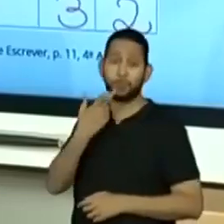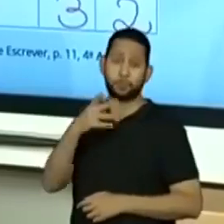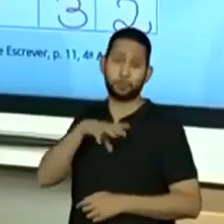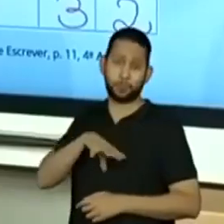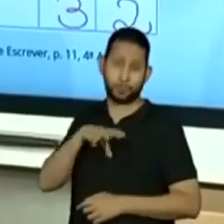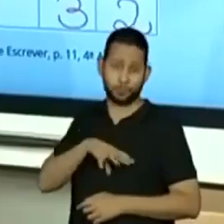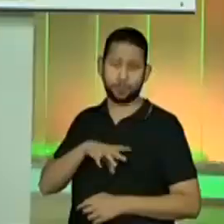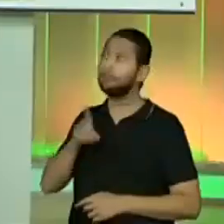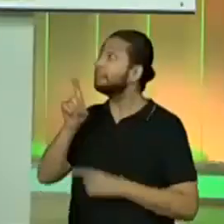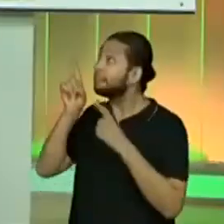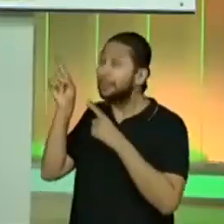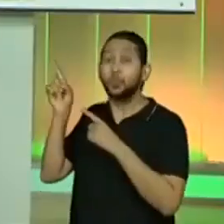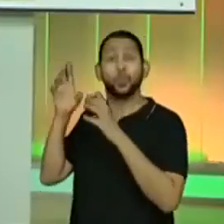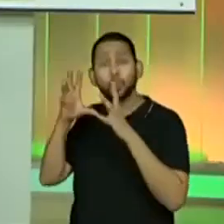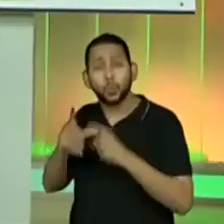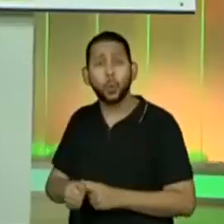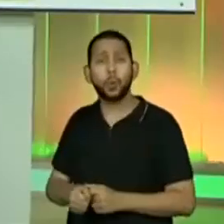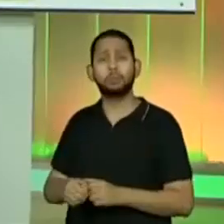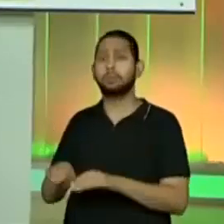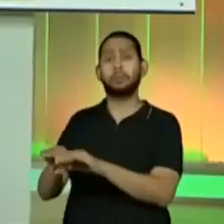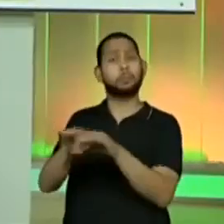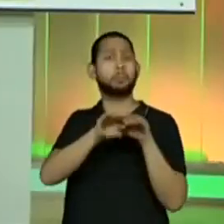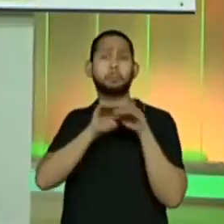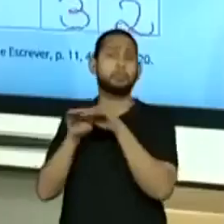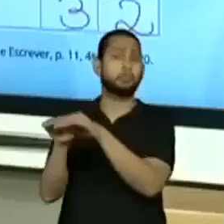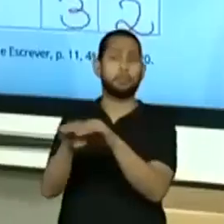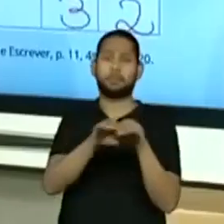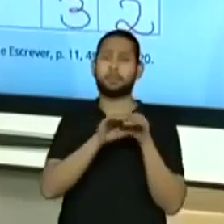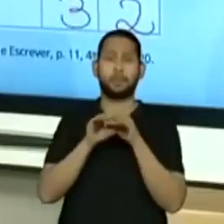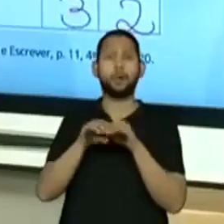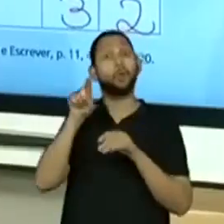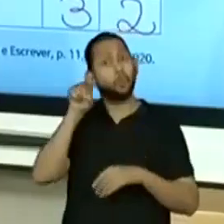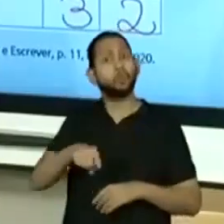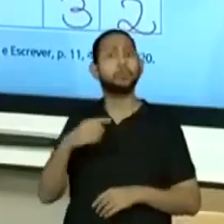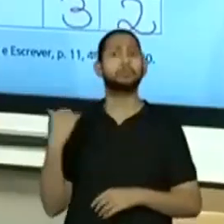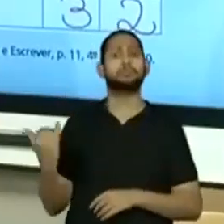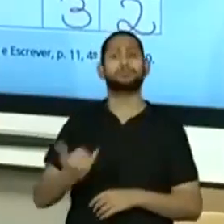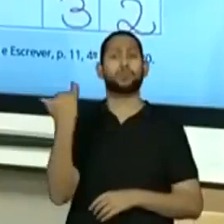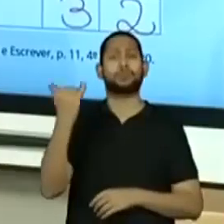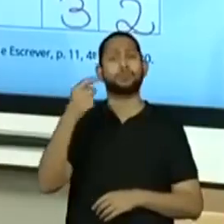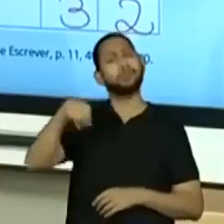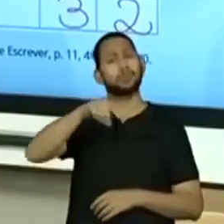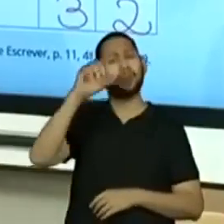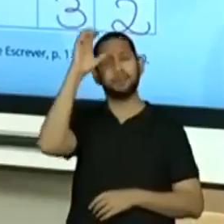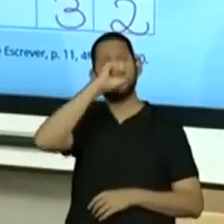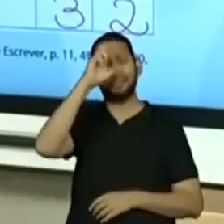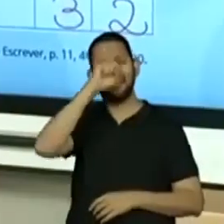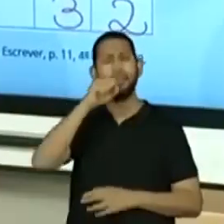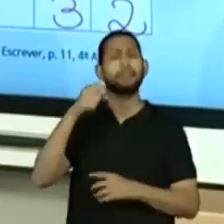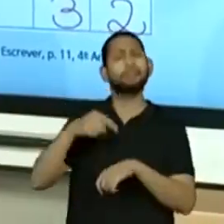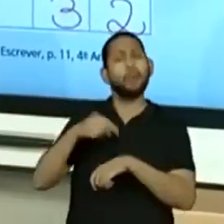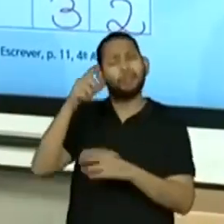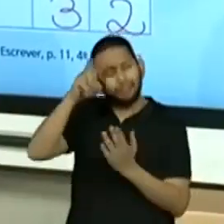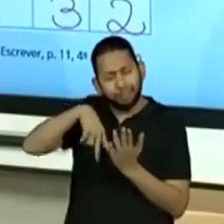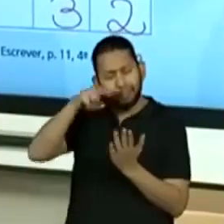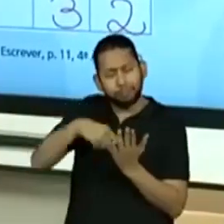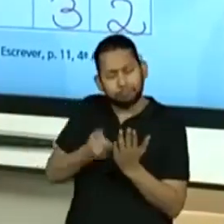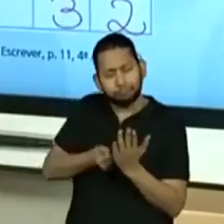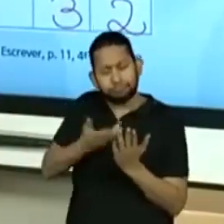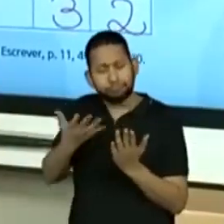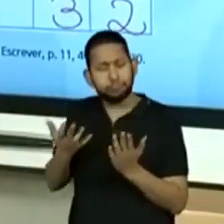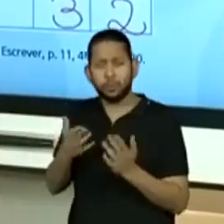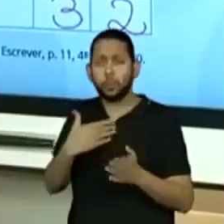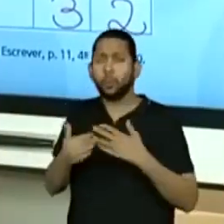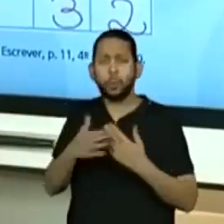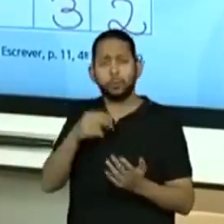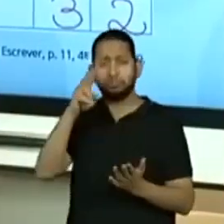os demais, eles vão manter o mesmo padrão. E isso é muito importante para quando você for ler qualquer quantidade. Por